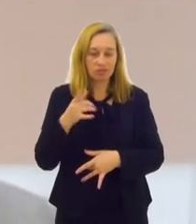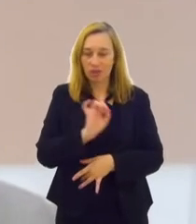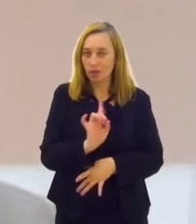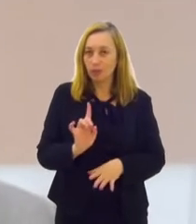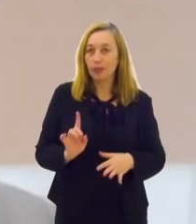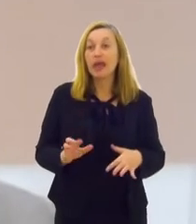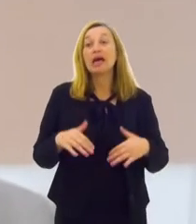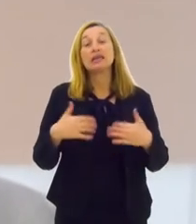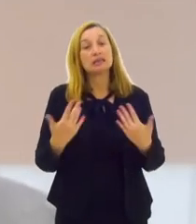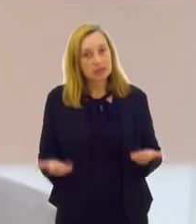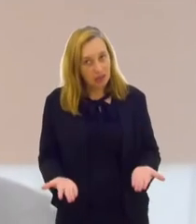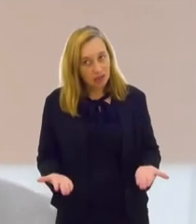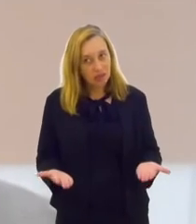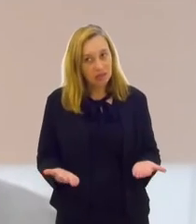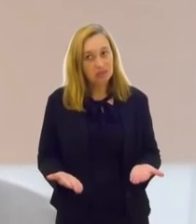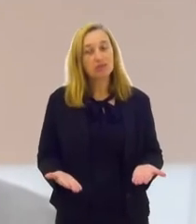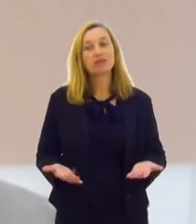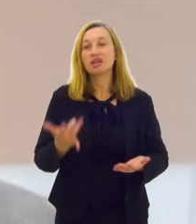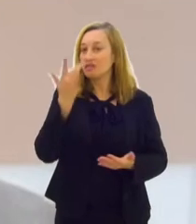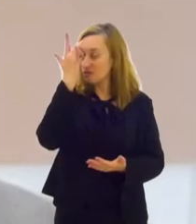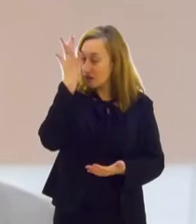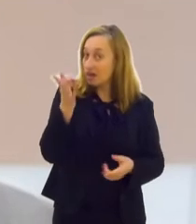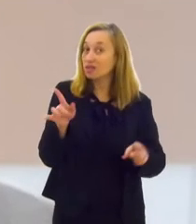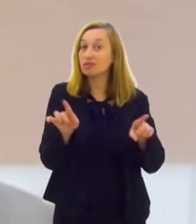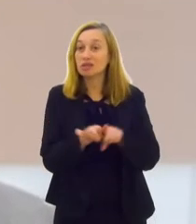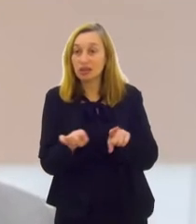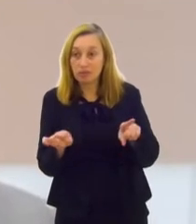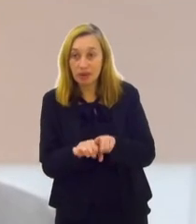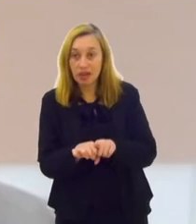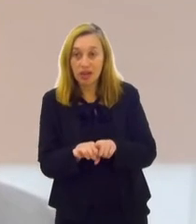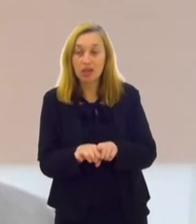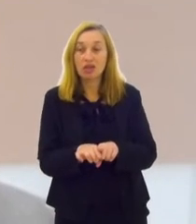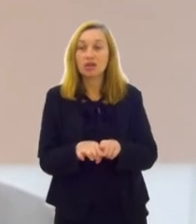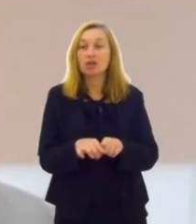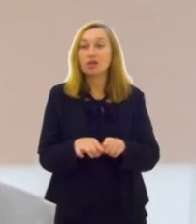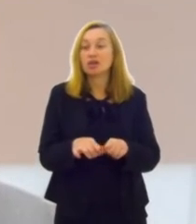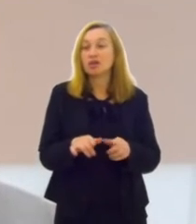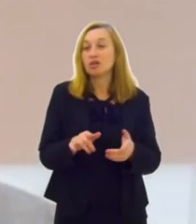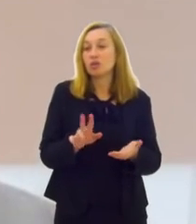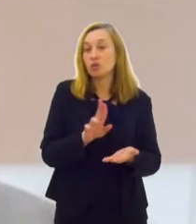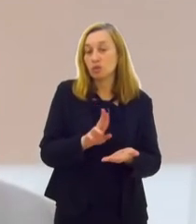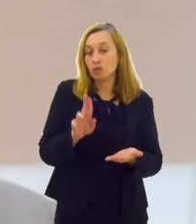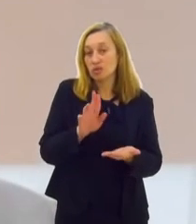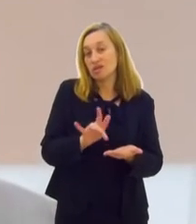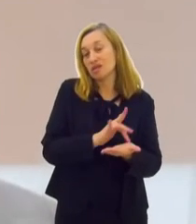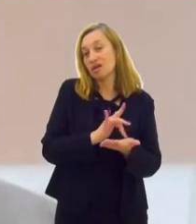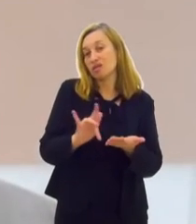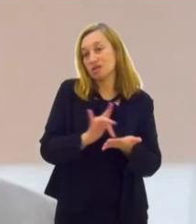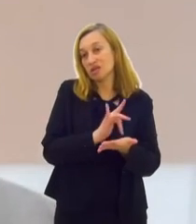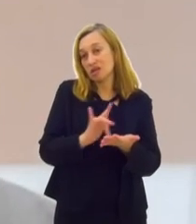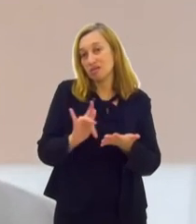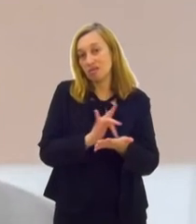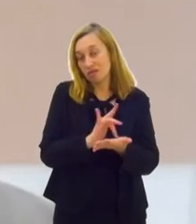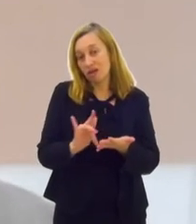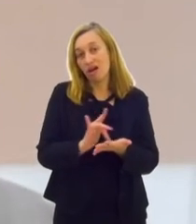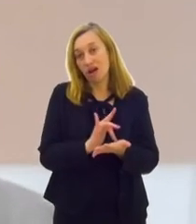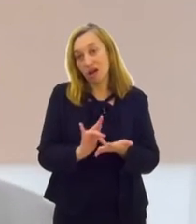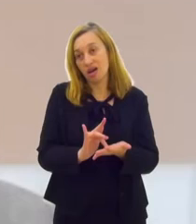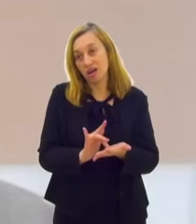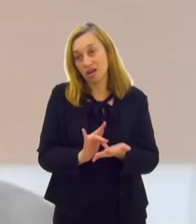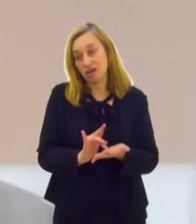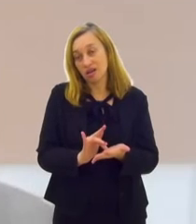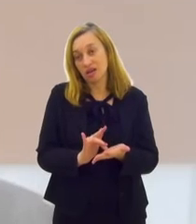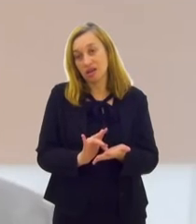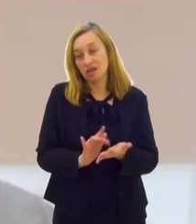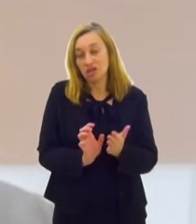mais sadio. E então fica mais fácil também em um ambiente desses para uma pessoa